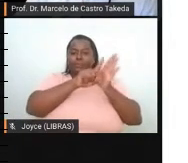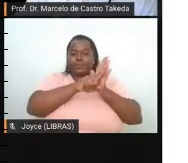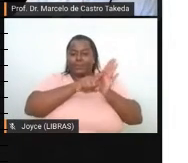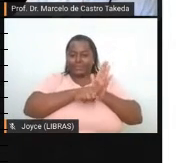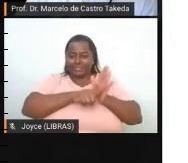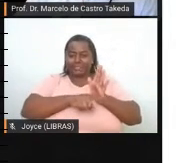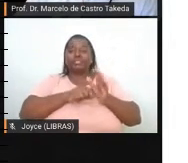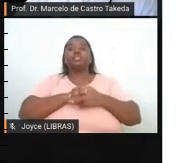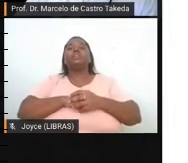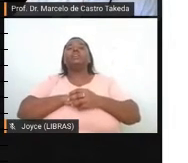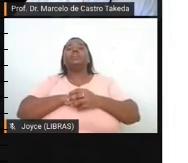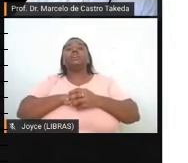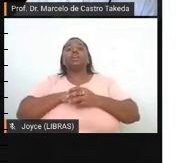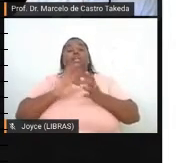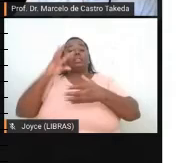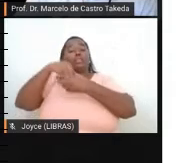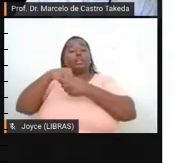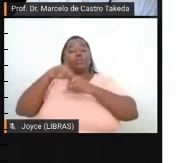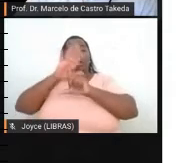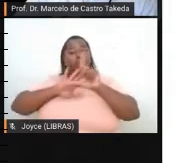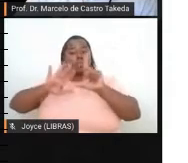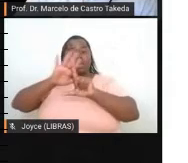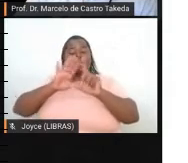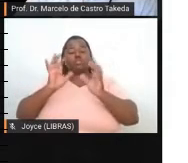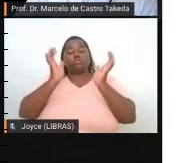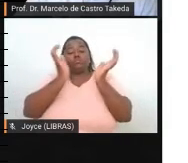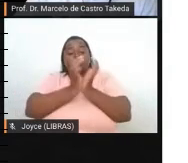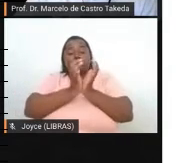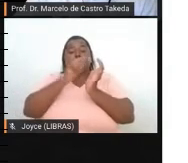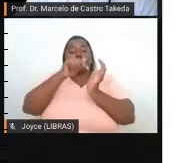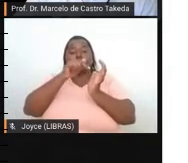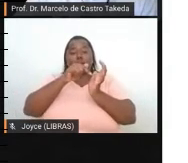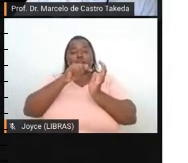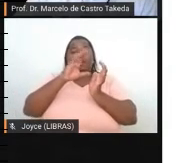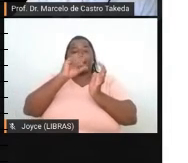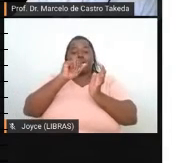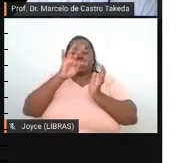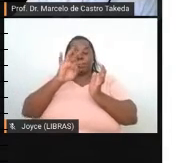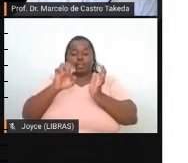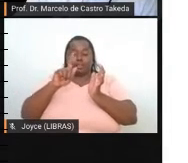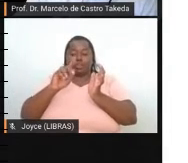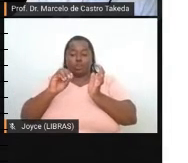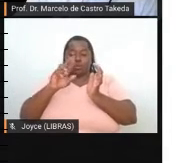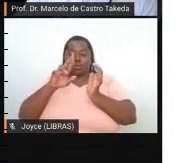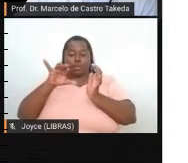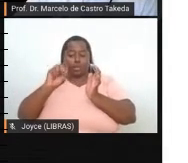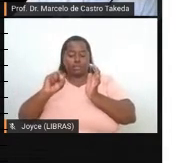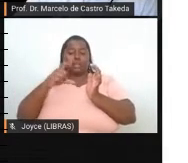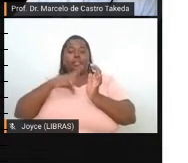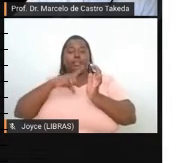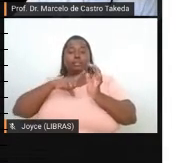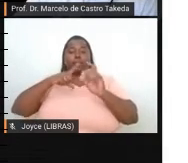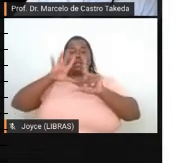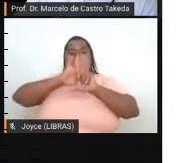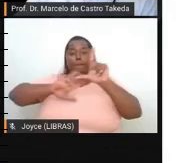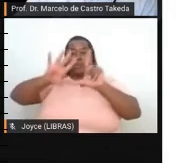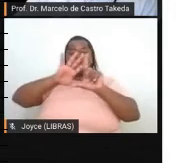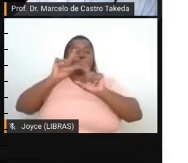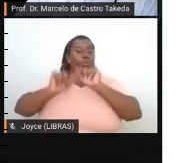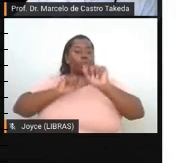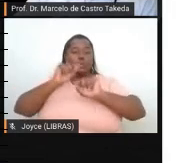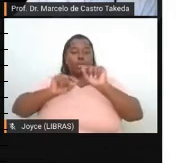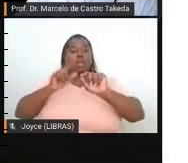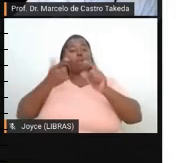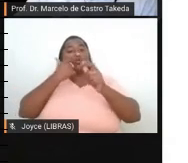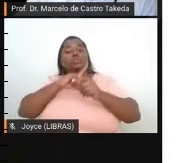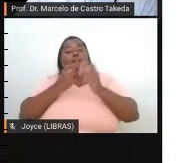dentro daquele ambiente, acessando categorias, nós entramos nessa guia. Nesse ambiente, a gente consegue, então, criar as